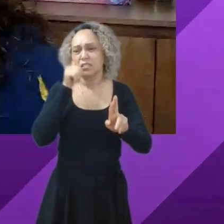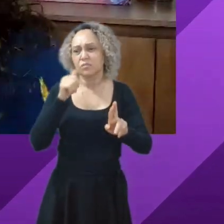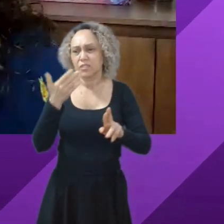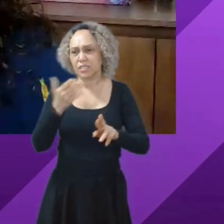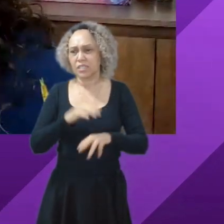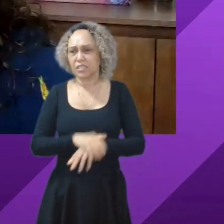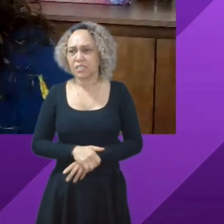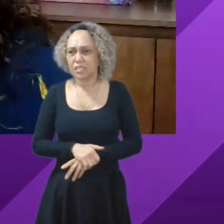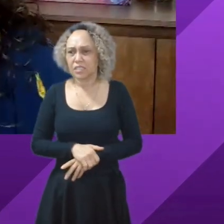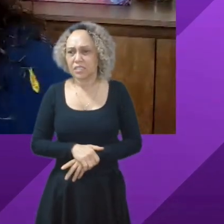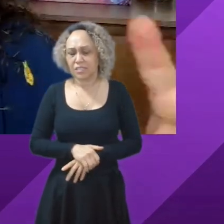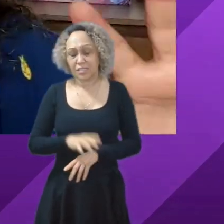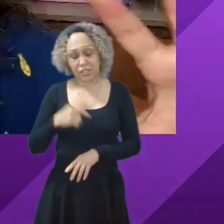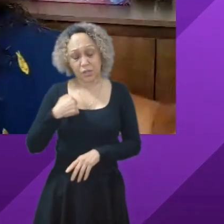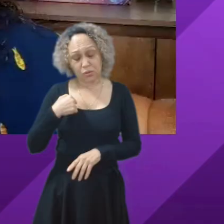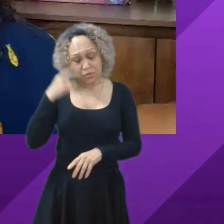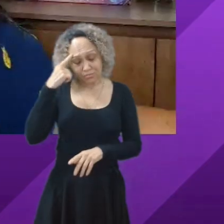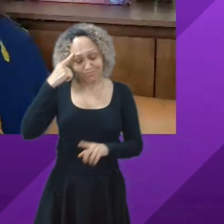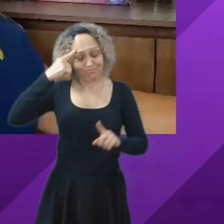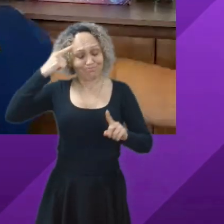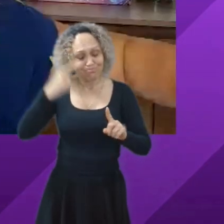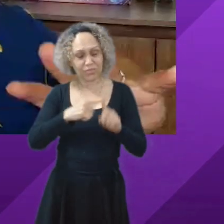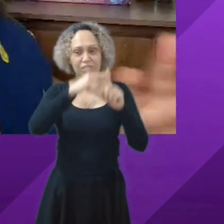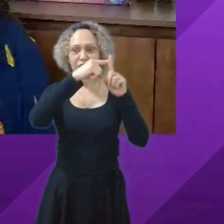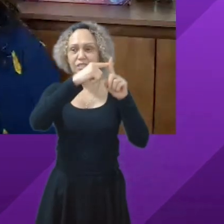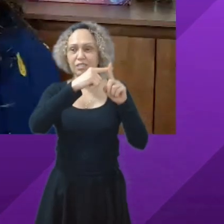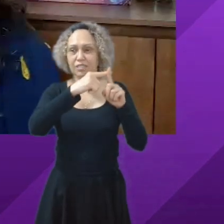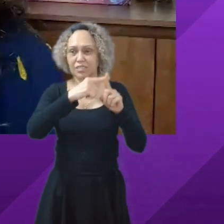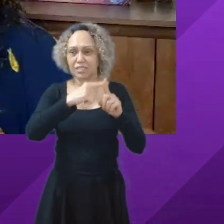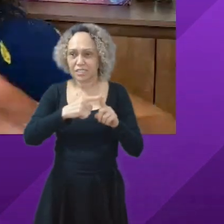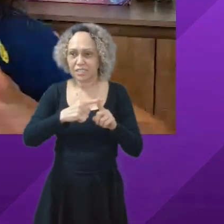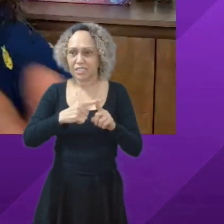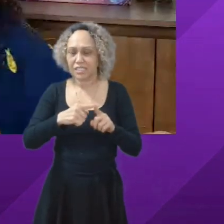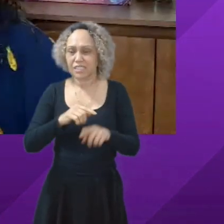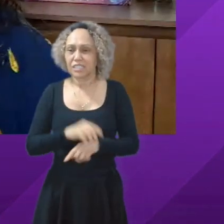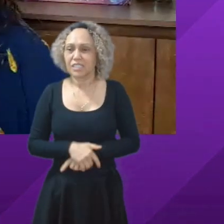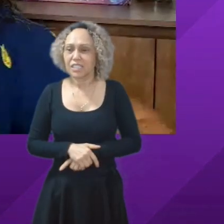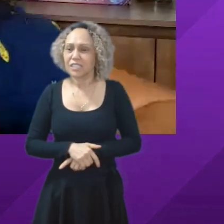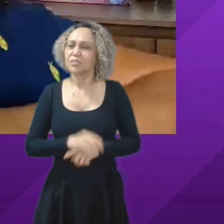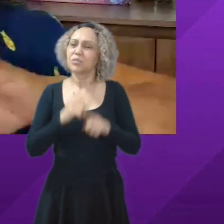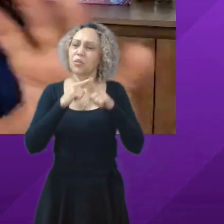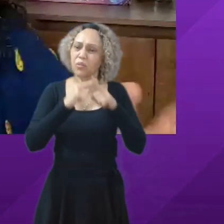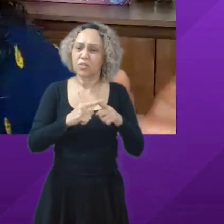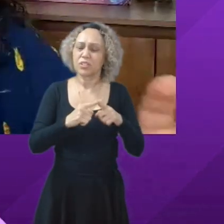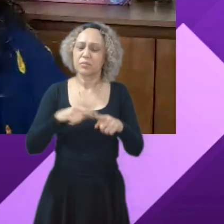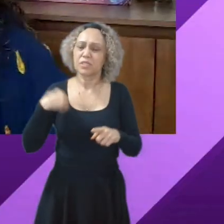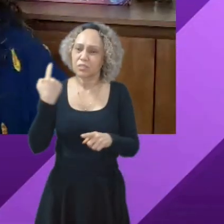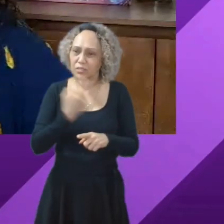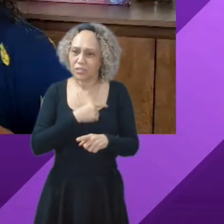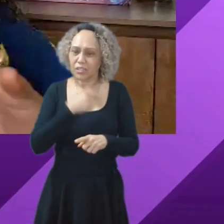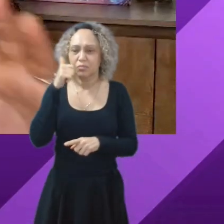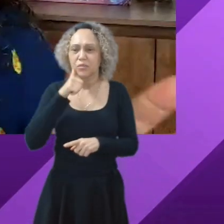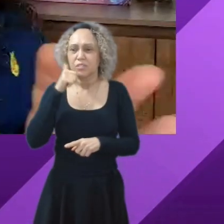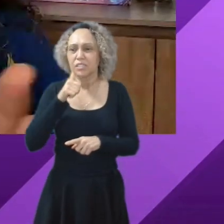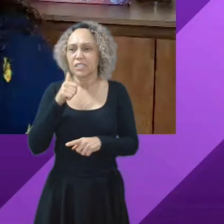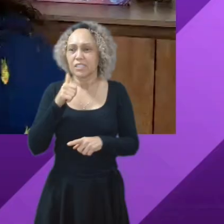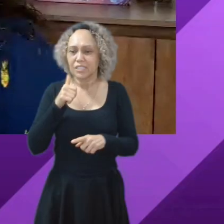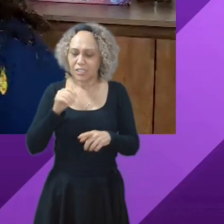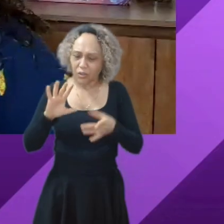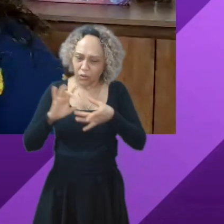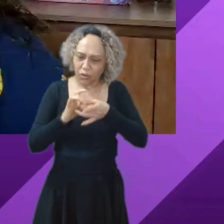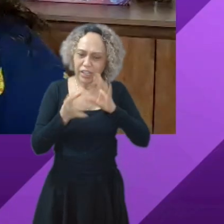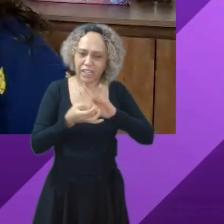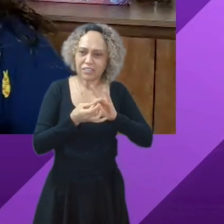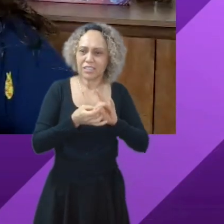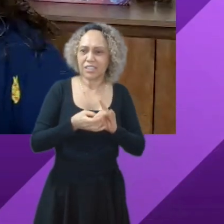ando otimista. Num momento de pessimismo, eu ando otimista com nós mulheres conectadas e se